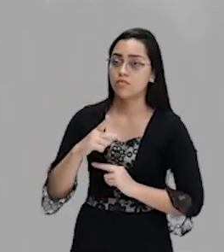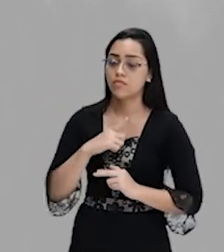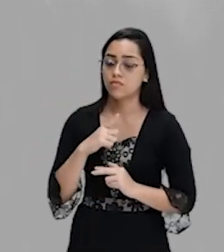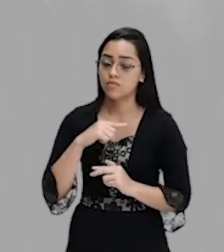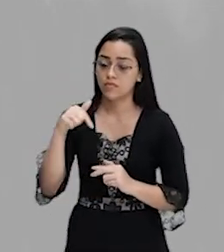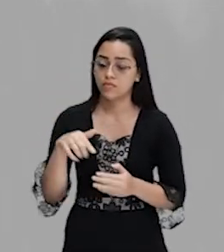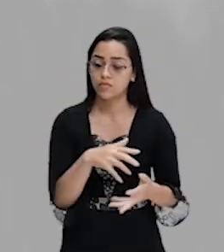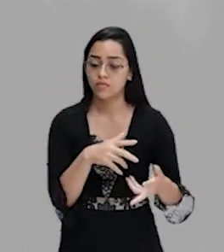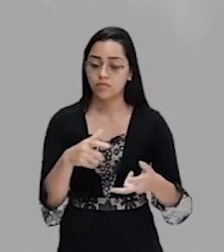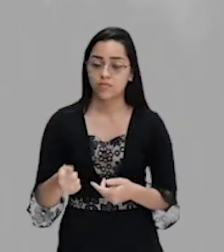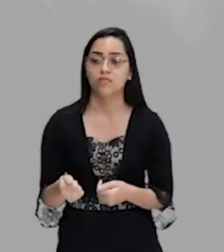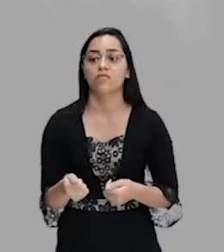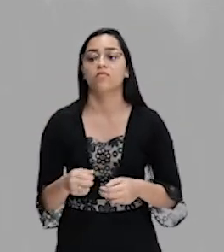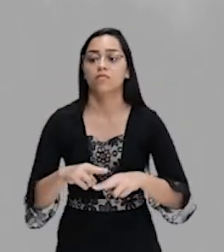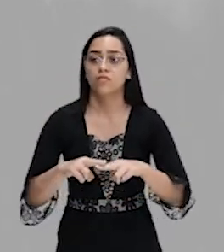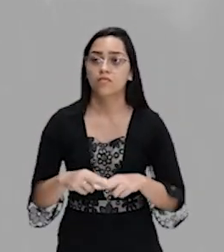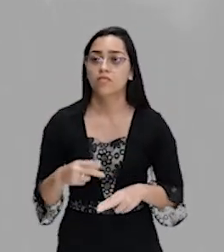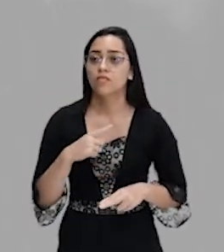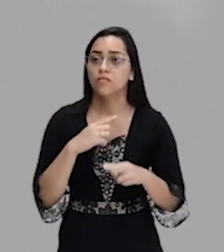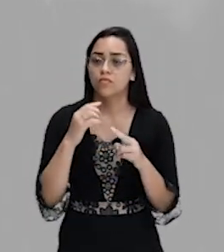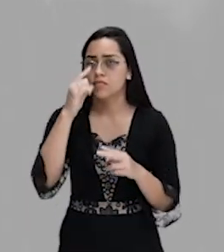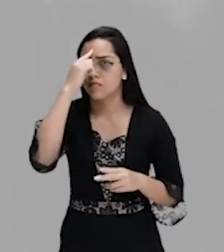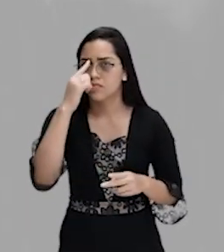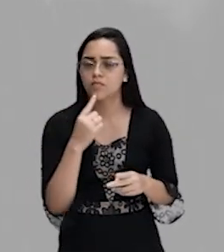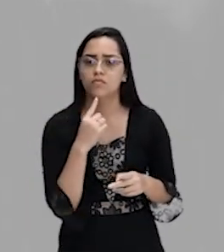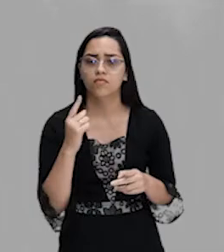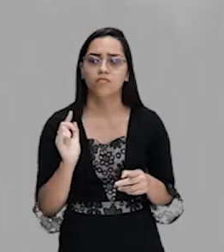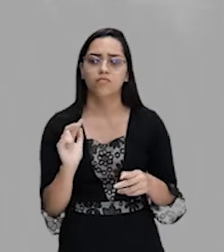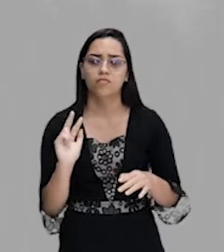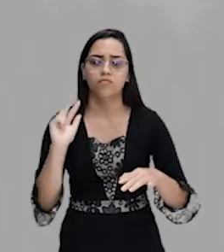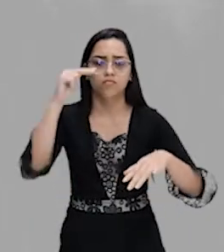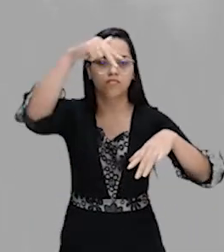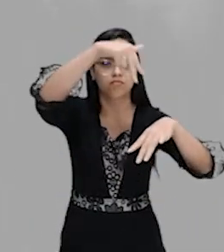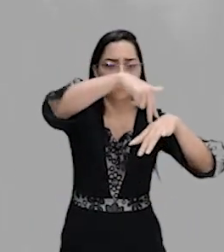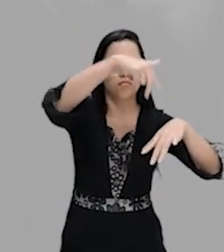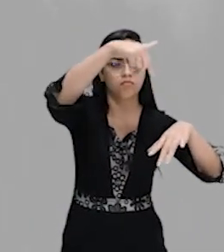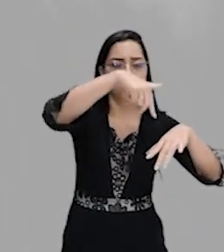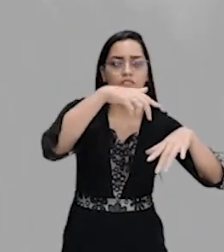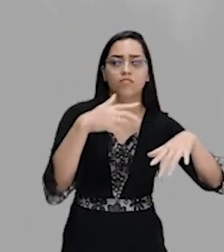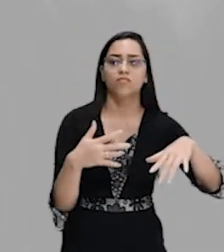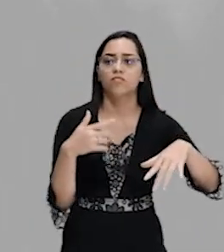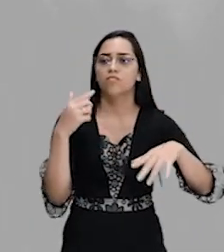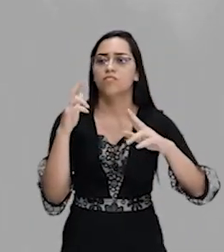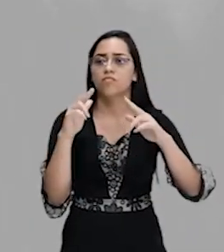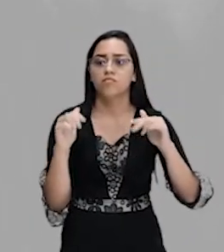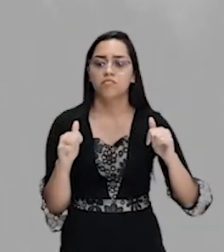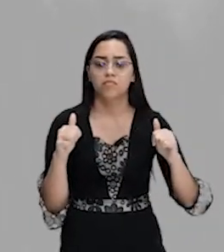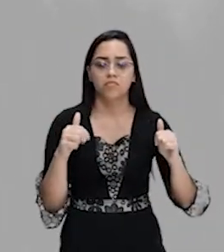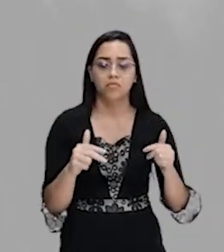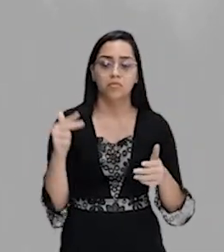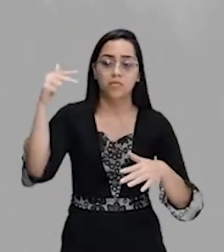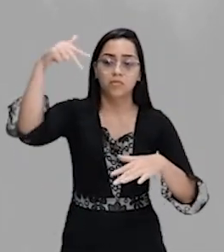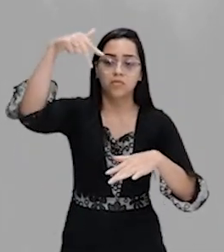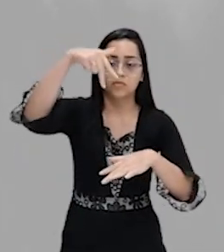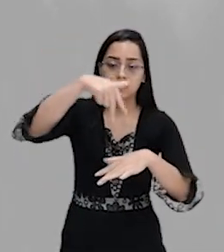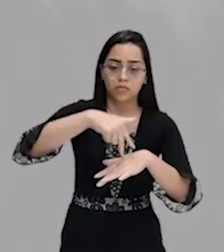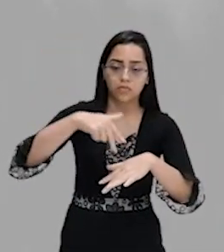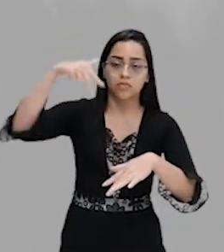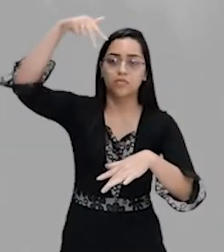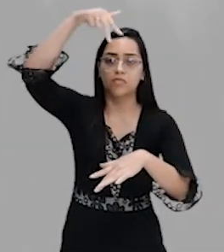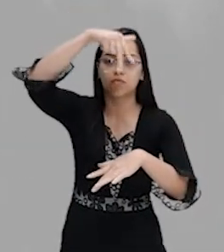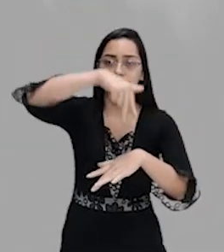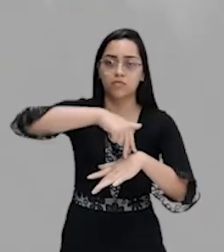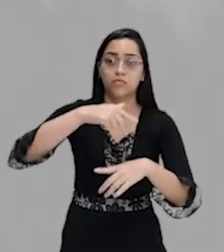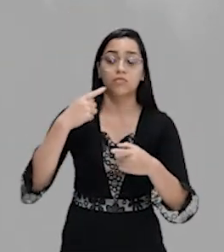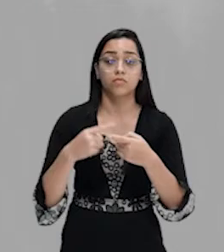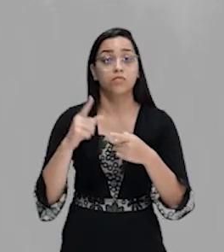Terra, ok? É por isso que as imagens de quando o homem for para a Lua, o homem simplesmente ele não caminhava, ele pulava porque a gravidade é muito